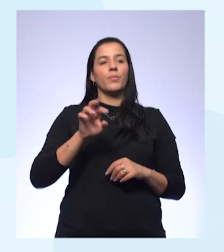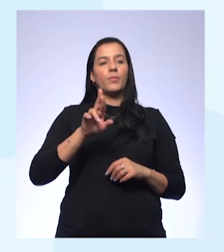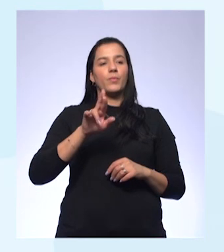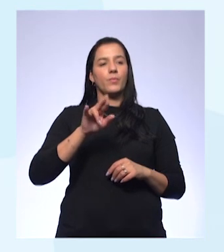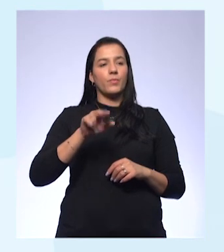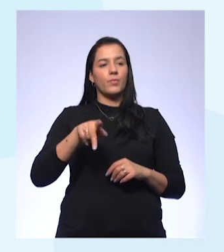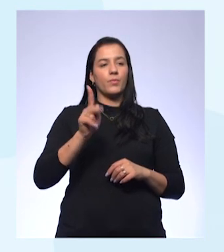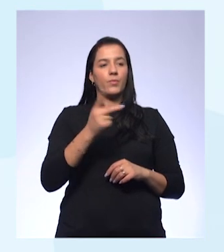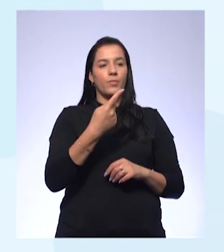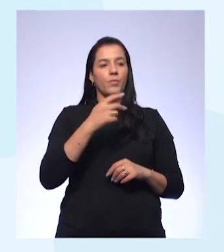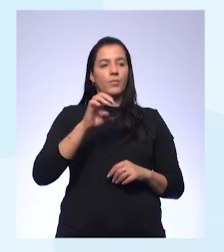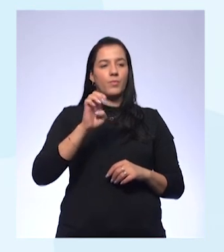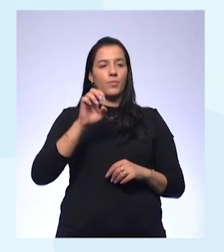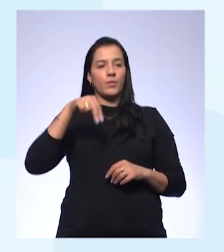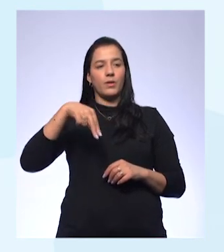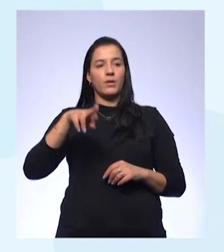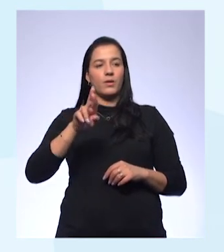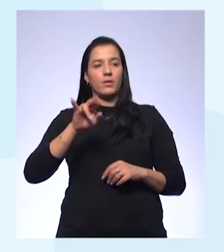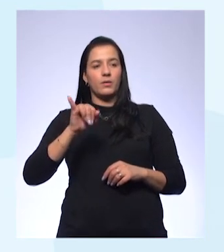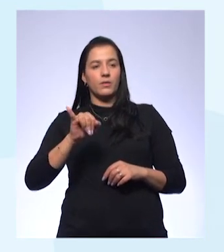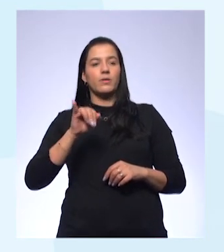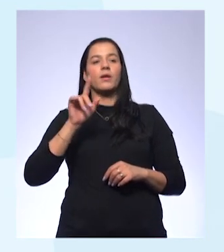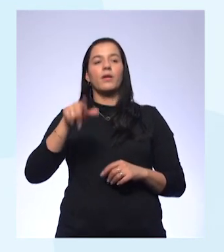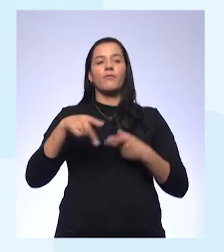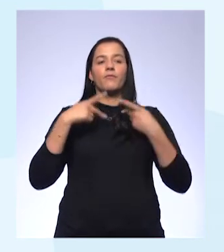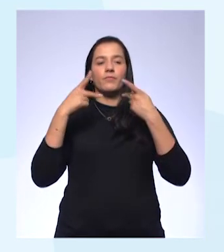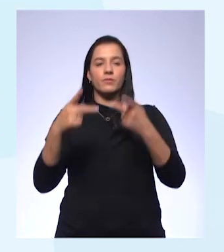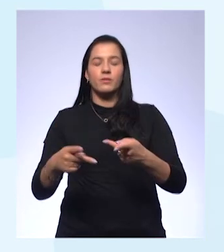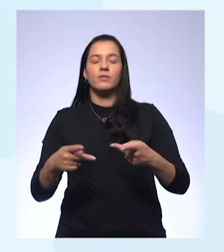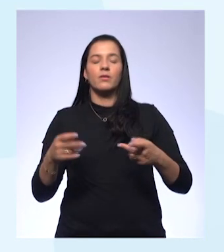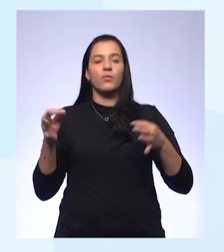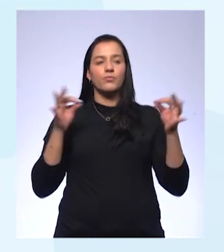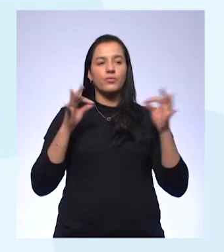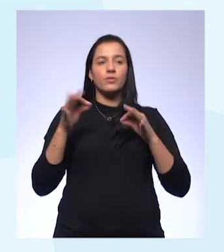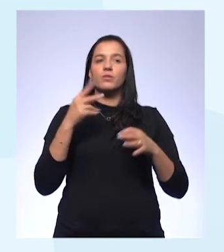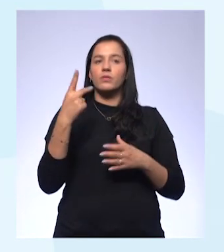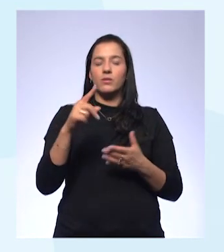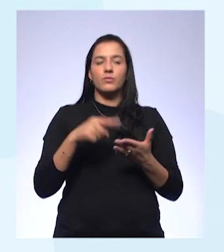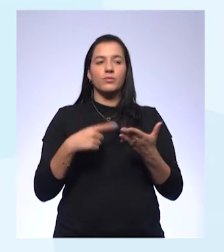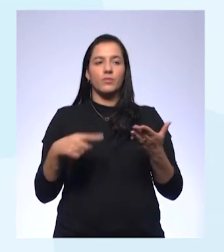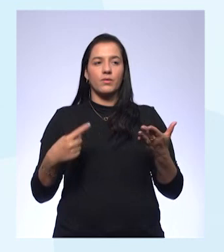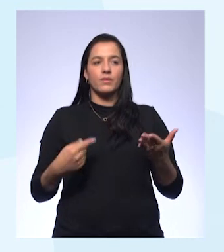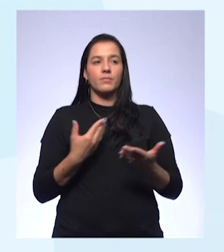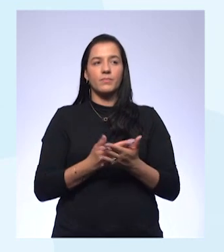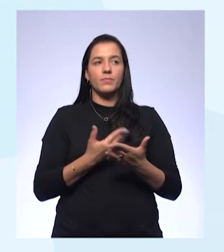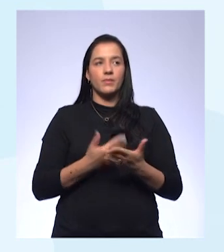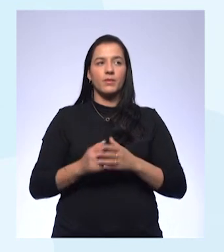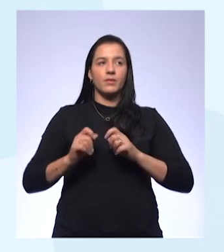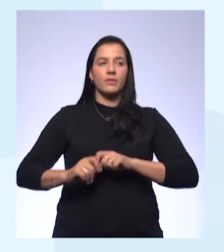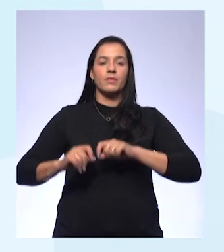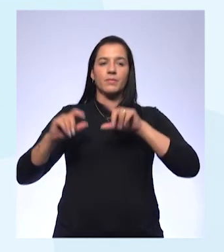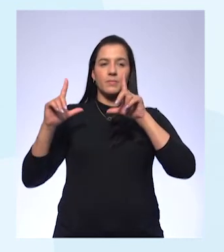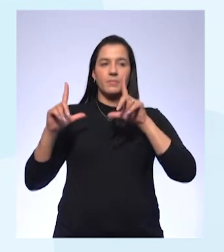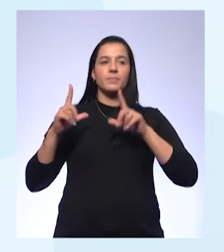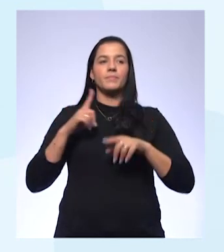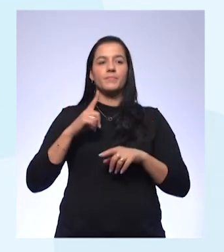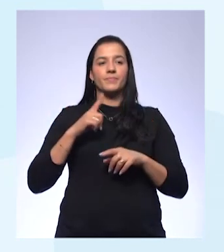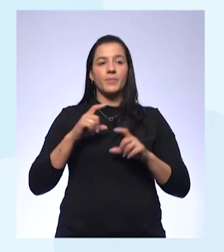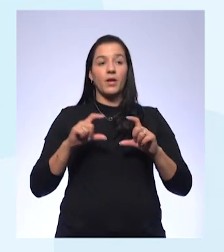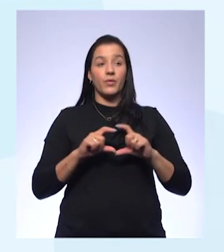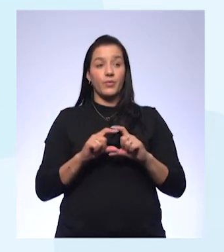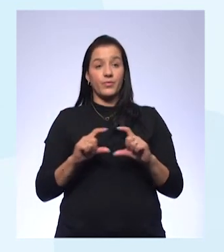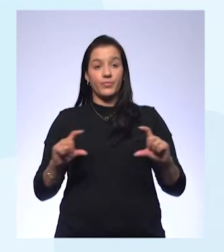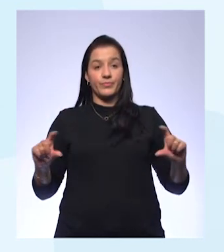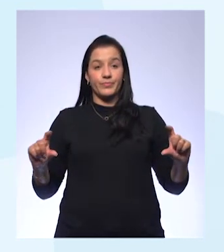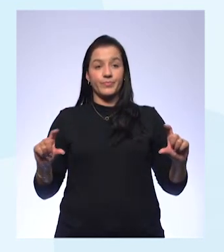do governo norte-americano que esteve em visita ao Chile, vocês têm no caderno do aluno, tá? Essa imagem aí. E vejam os dizeres